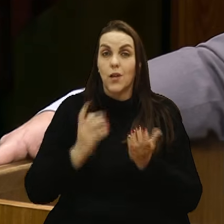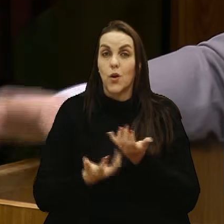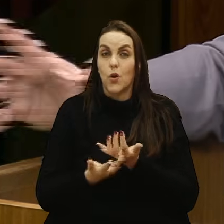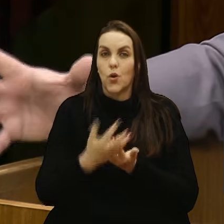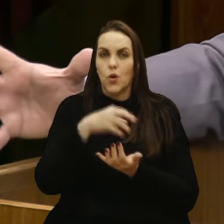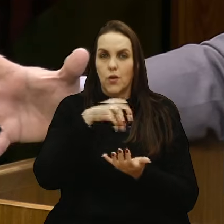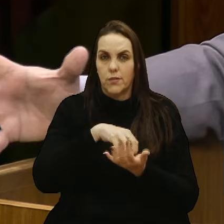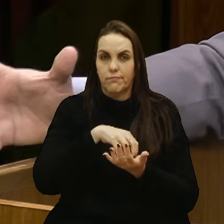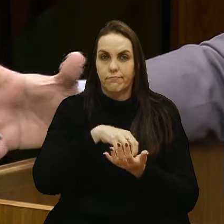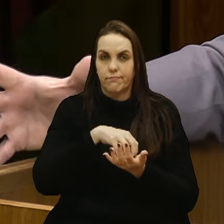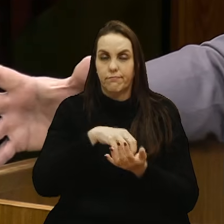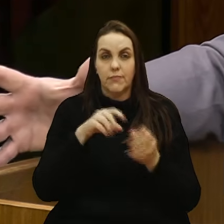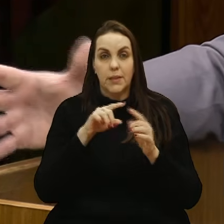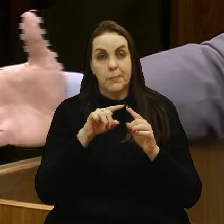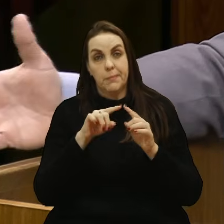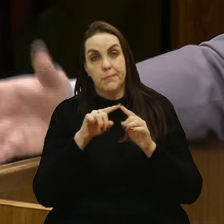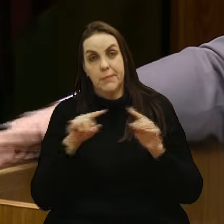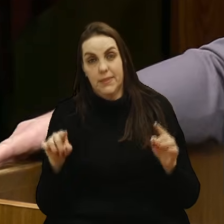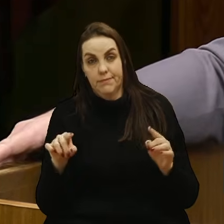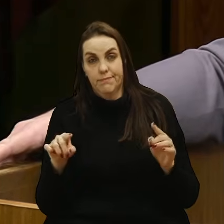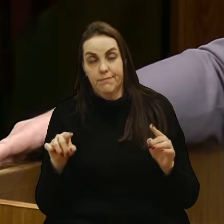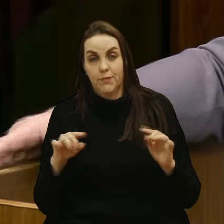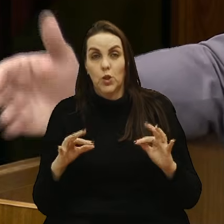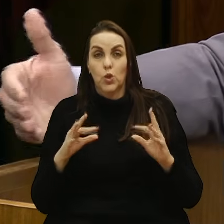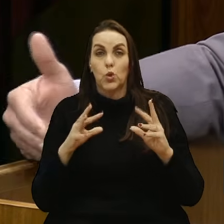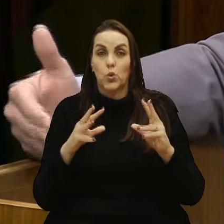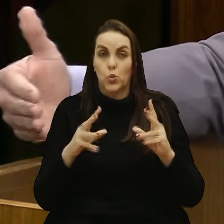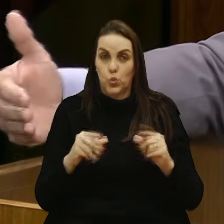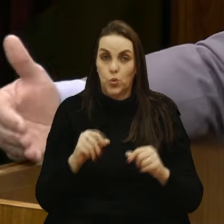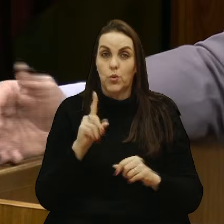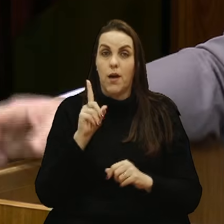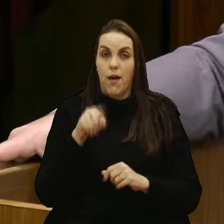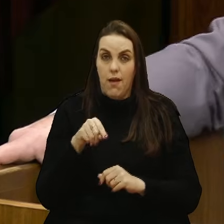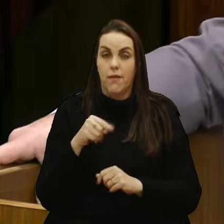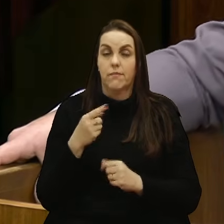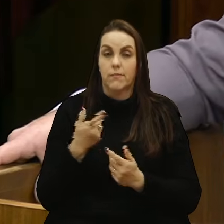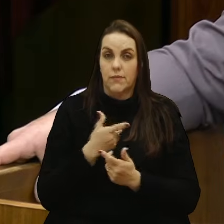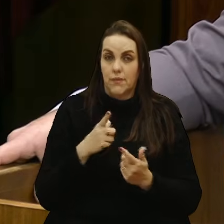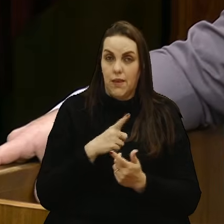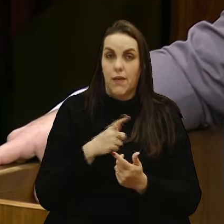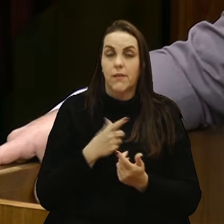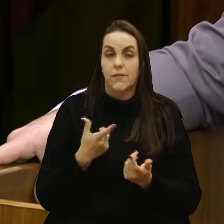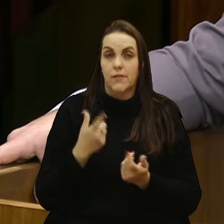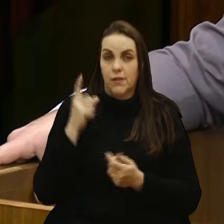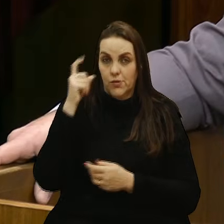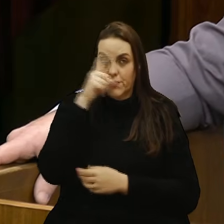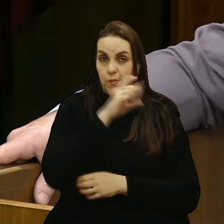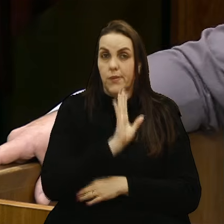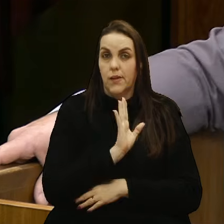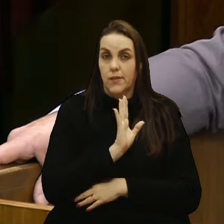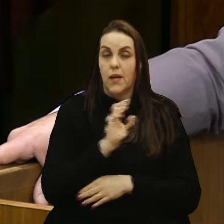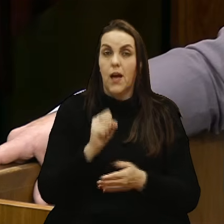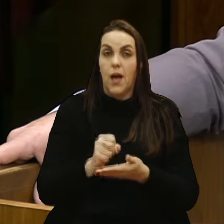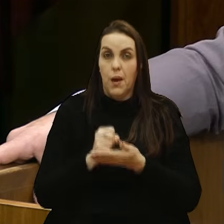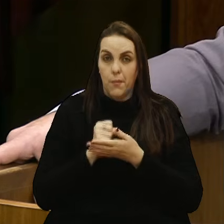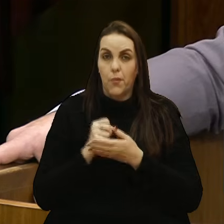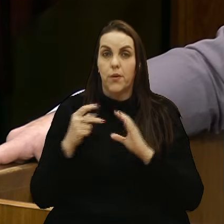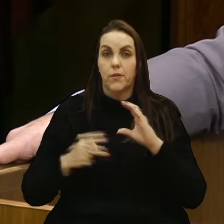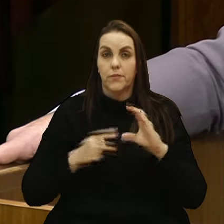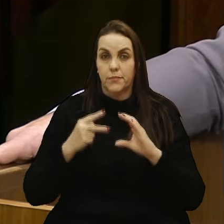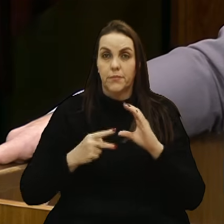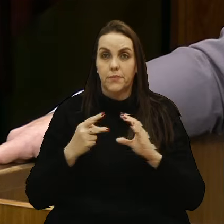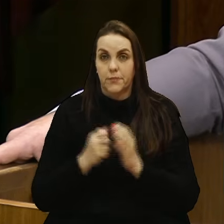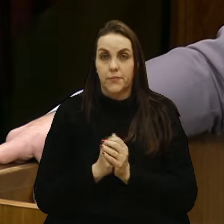Tá? Só que assim, tudo tem um preço. Nós vamos precisar do apoio desta casa, né? Principalmente do